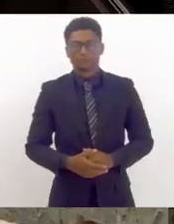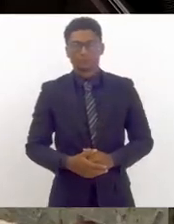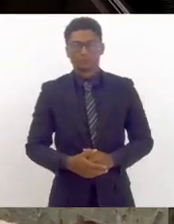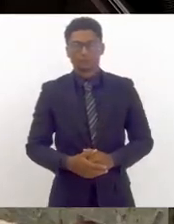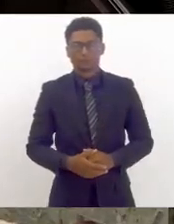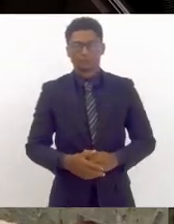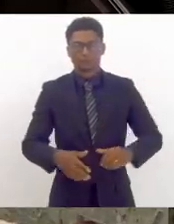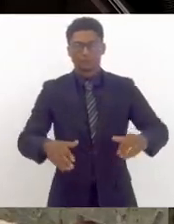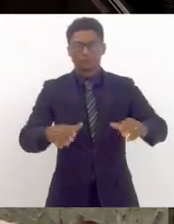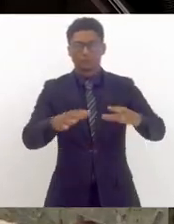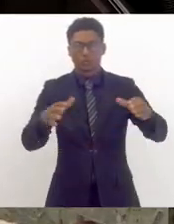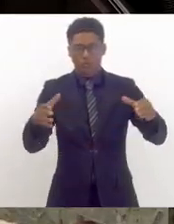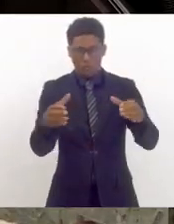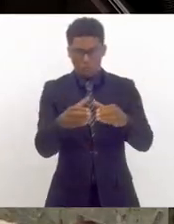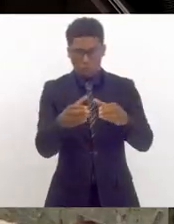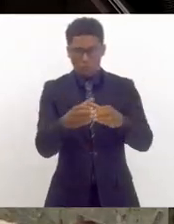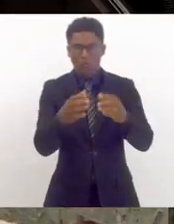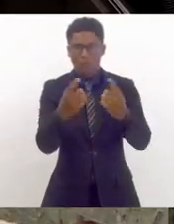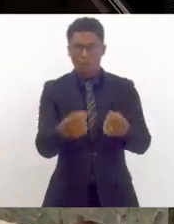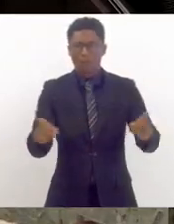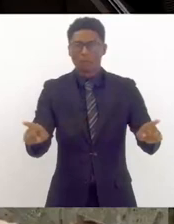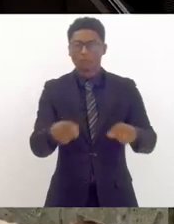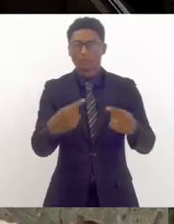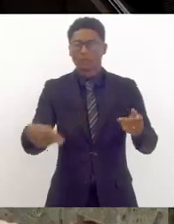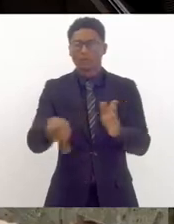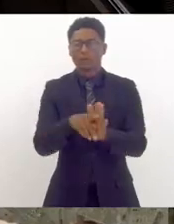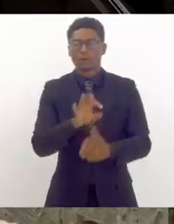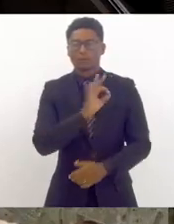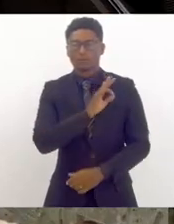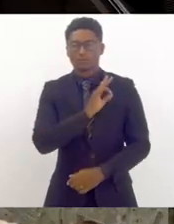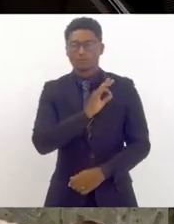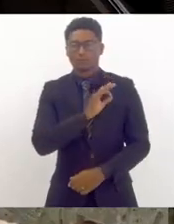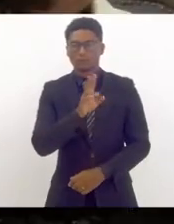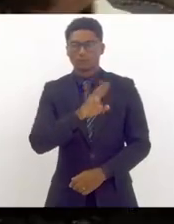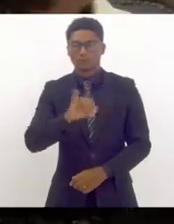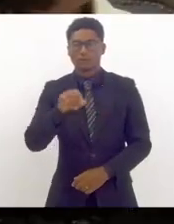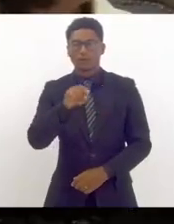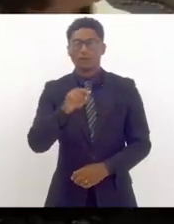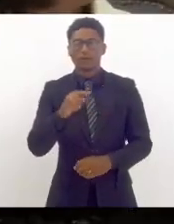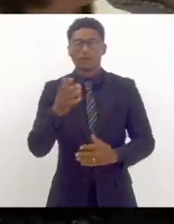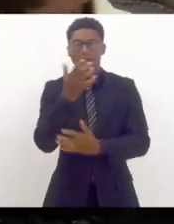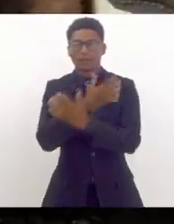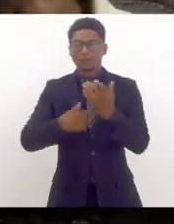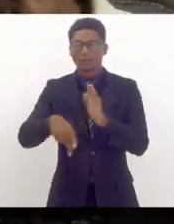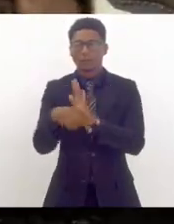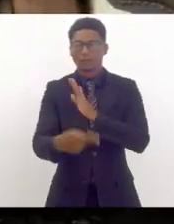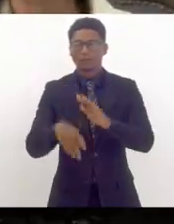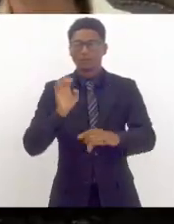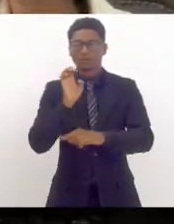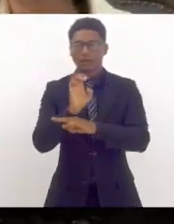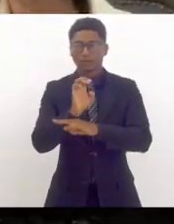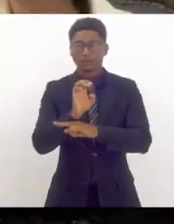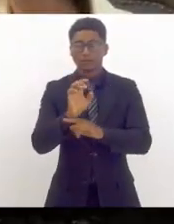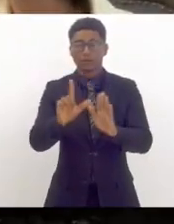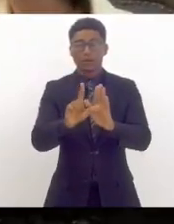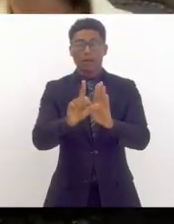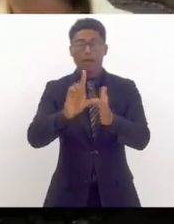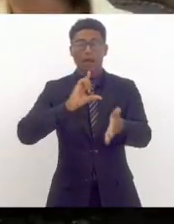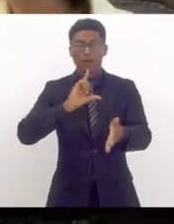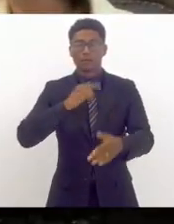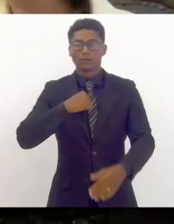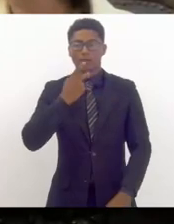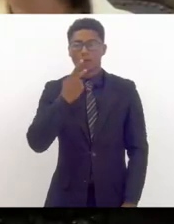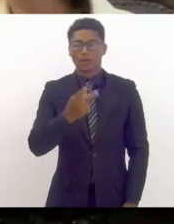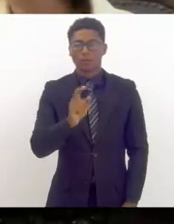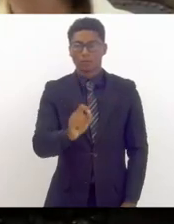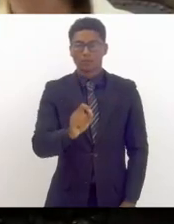banda da Companhia de Músicos da Polícia Militar, vai executar o hino do Estado, Antes disso, eu queria mencionar,